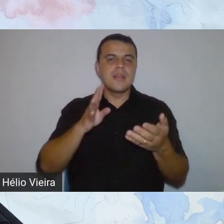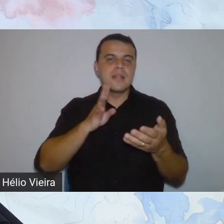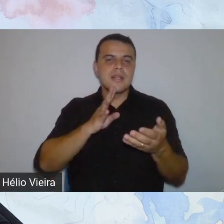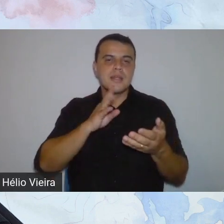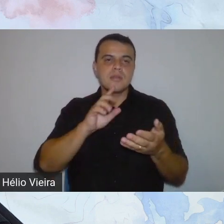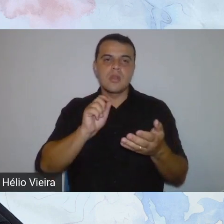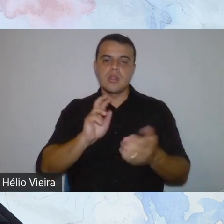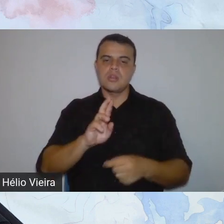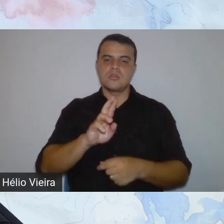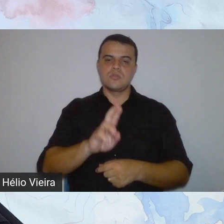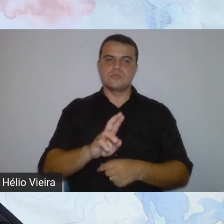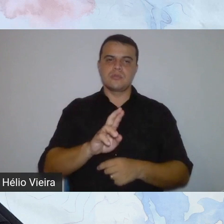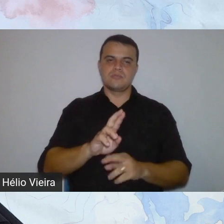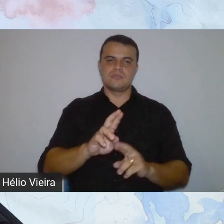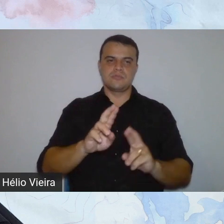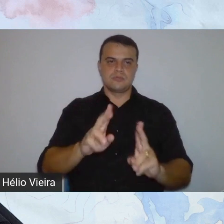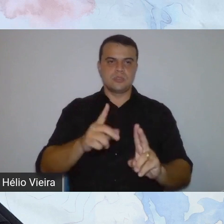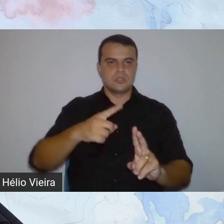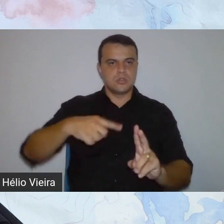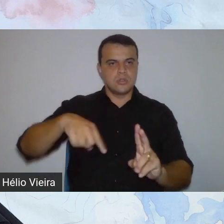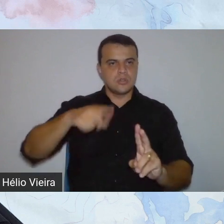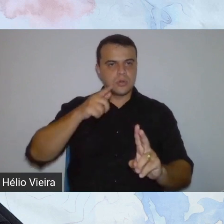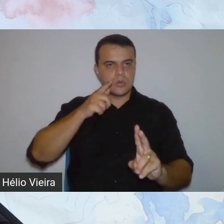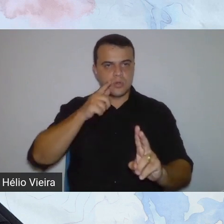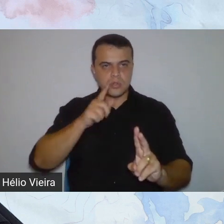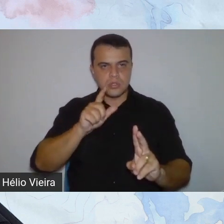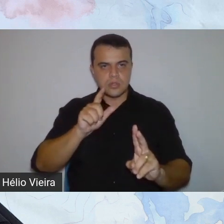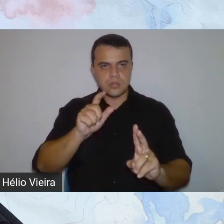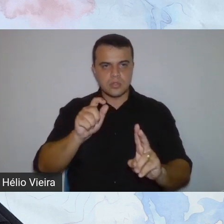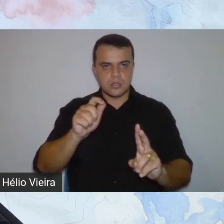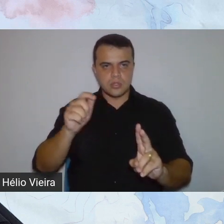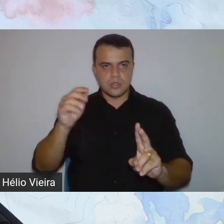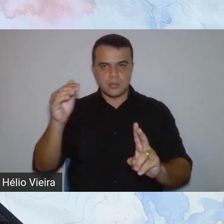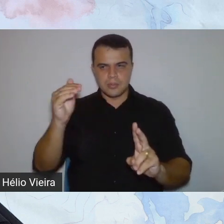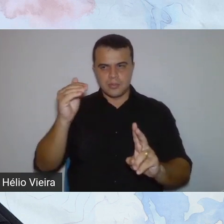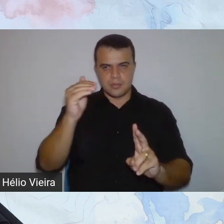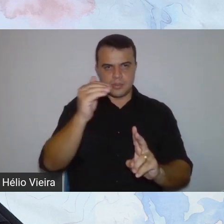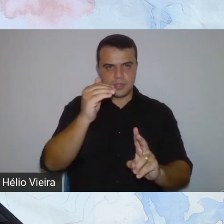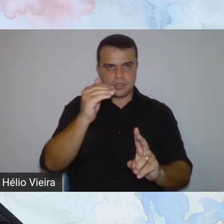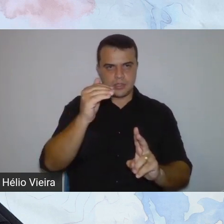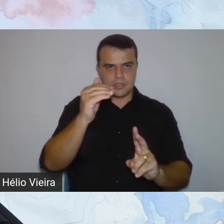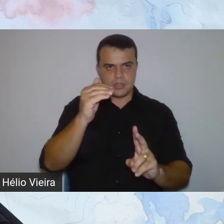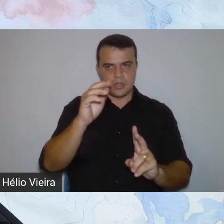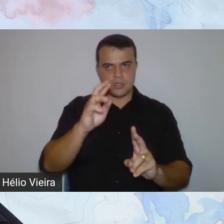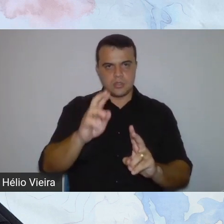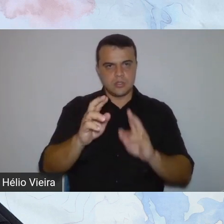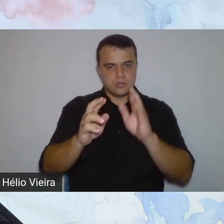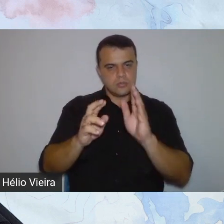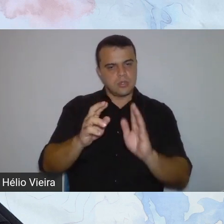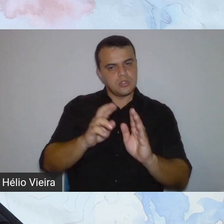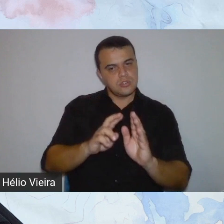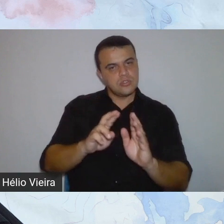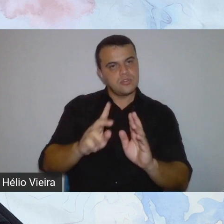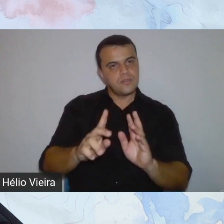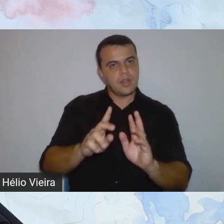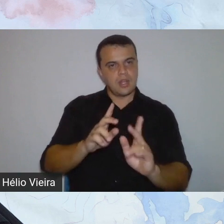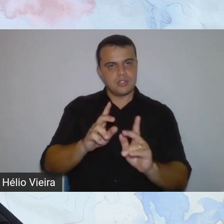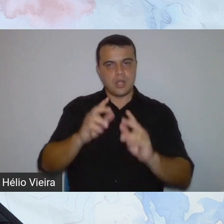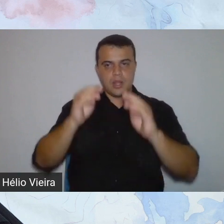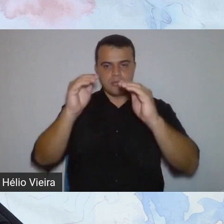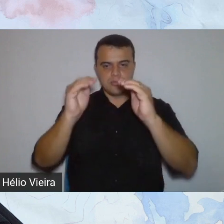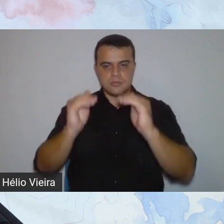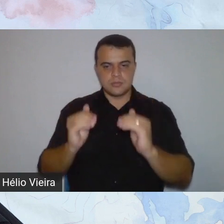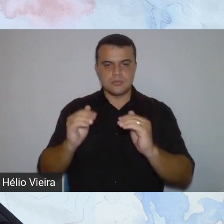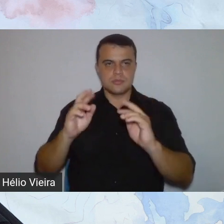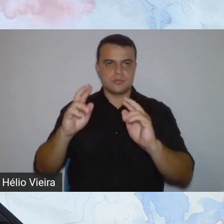os resultados mudam. E a gente consegue fazer justamente. Por isso que eu fiz em metade do papel eu tenho um resultado e metade eu tenho outro. Vou